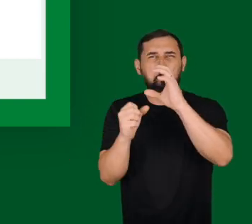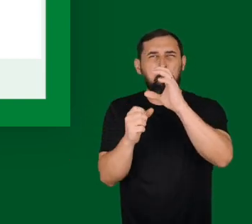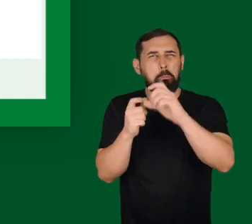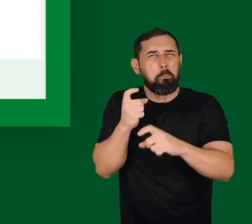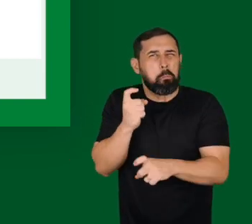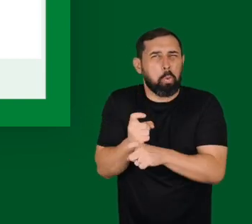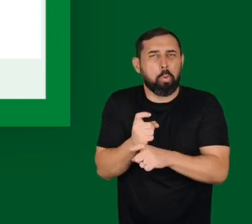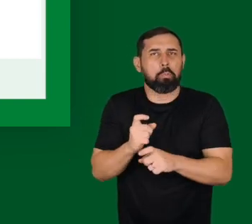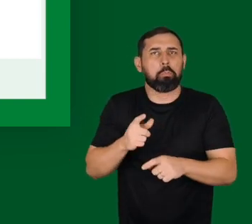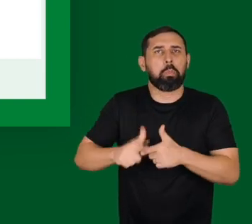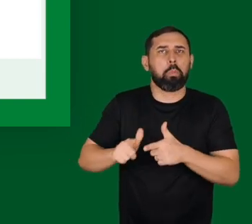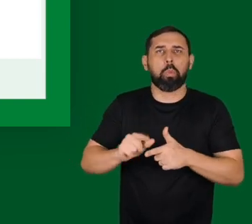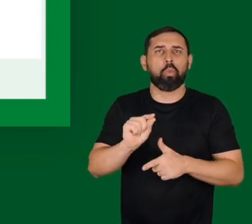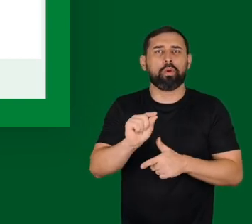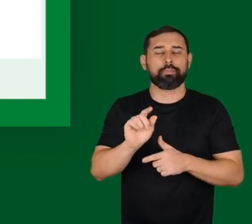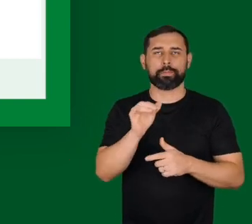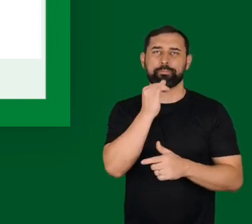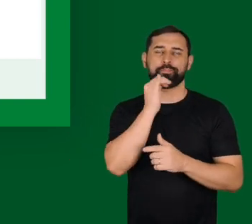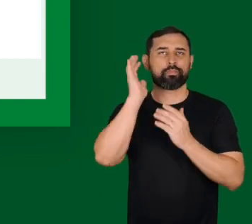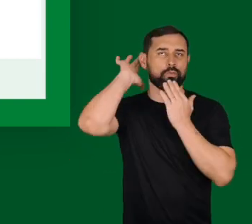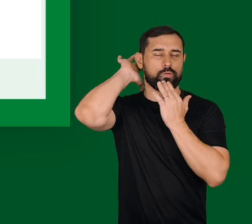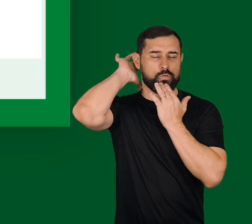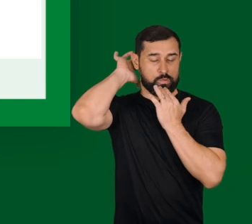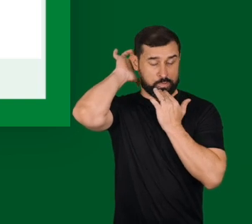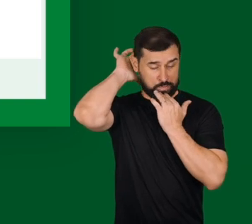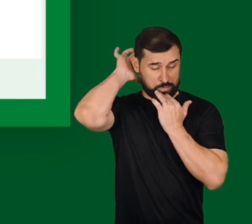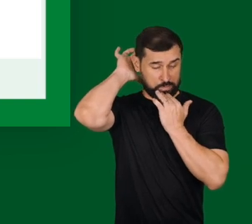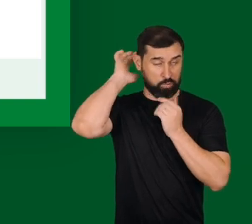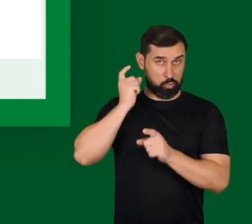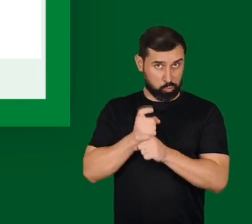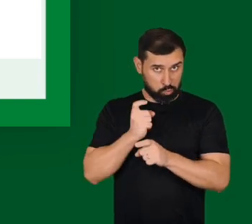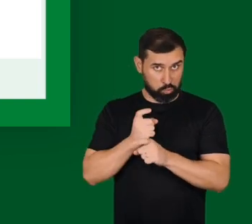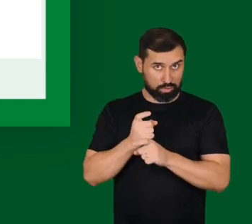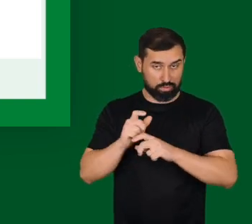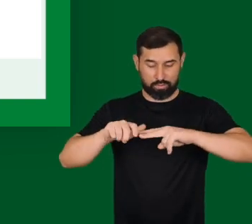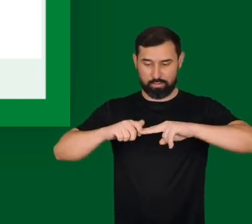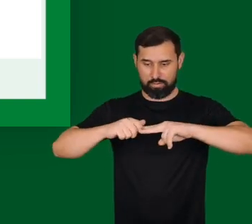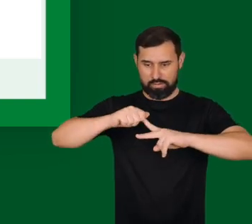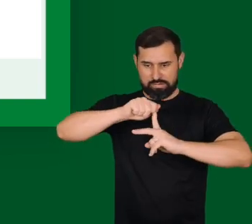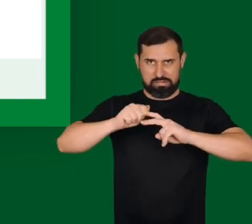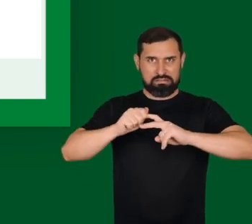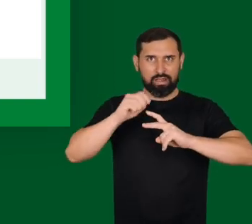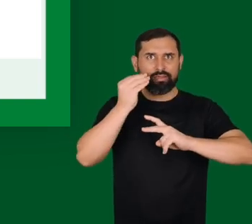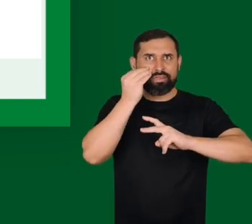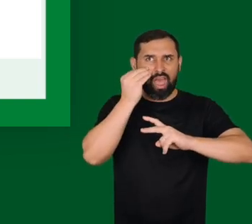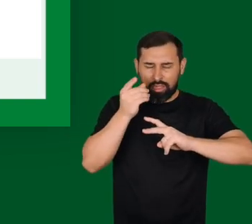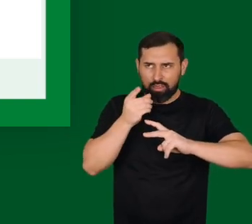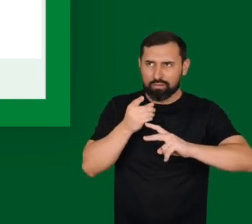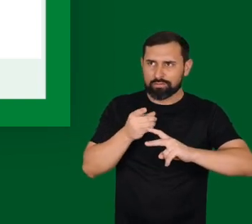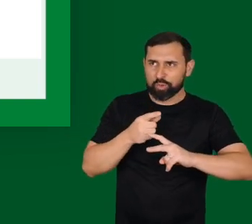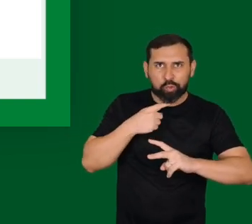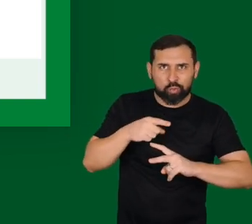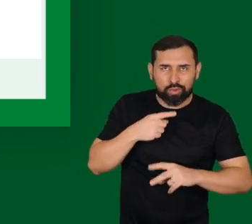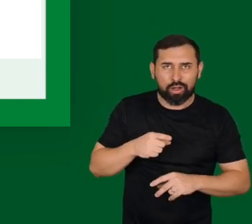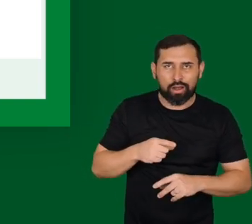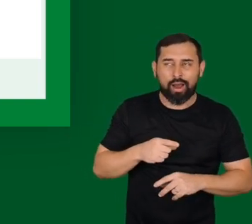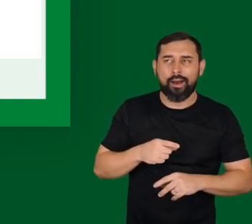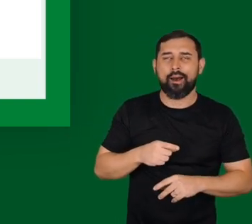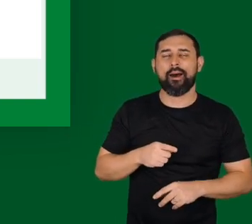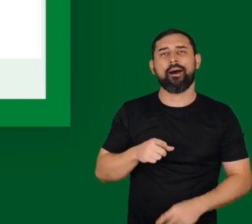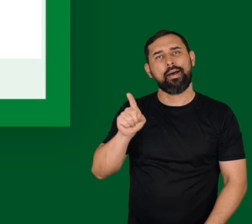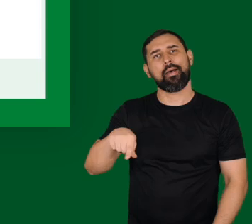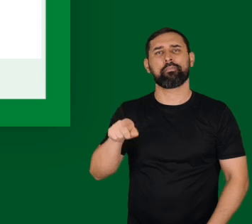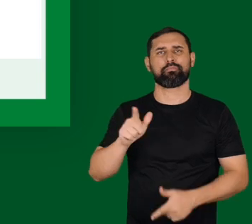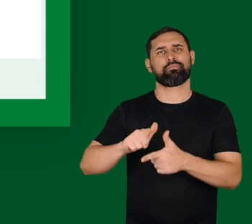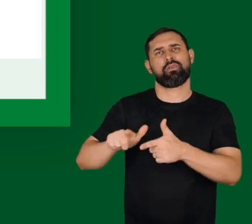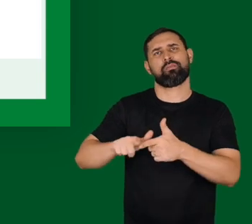não só com eles, mas com alterações físicas. Hoje, felizmente, a secretaria já tria, né, no teste do pezinho, essas doenças já são